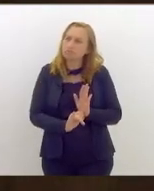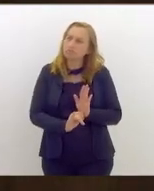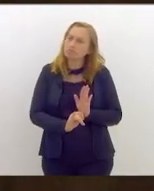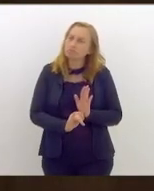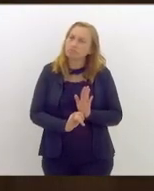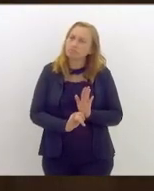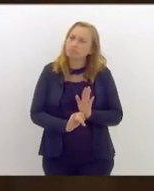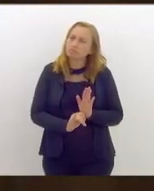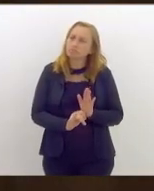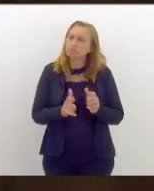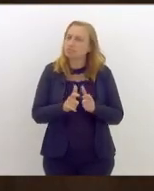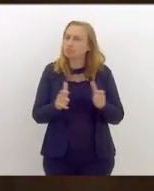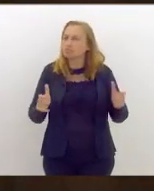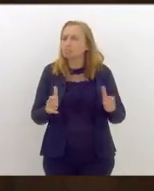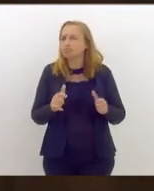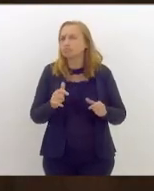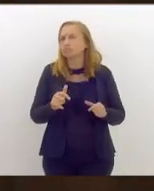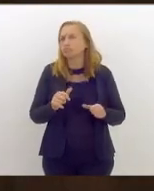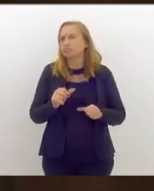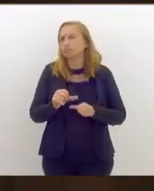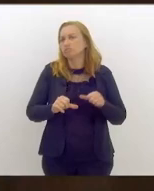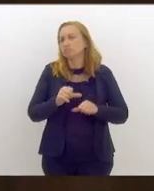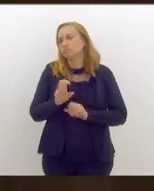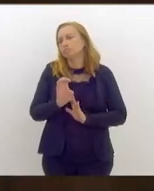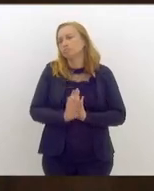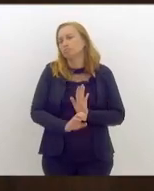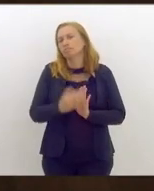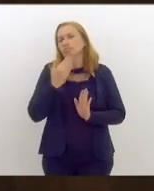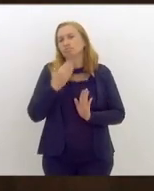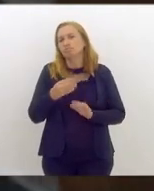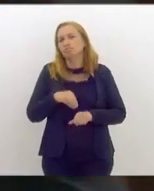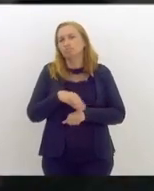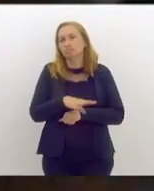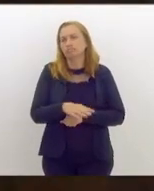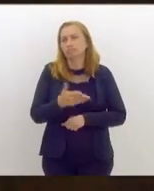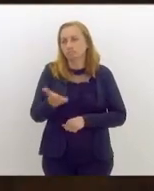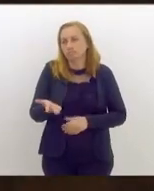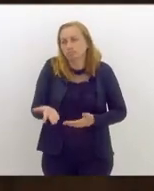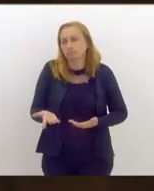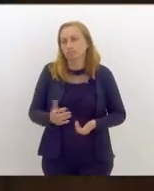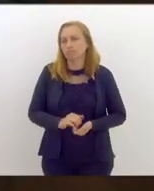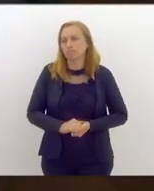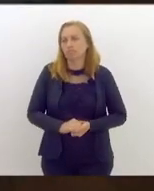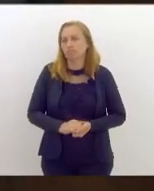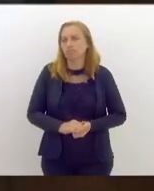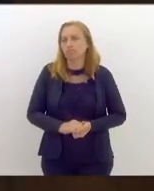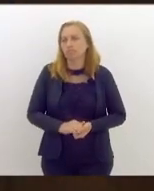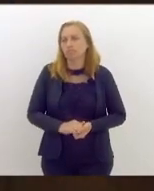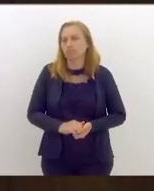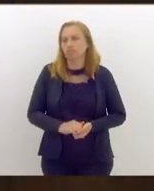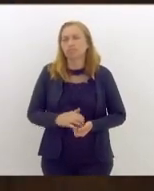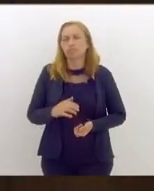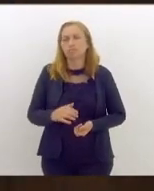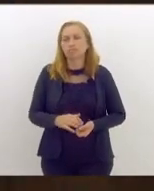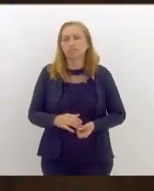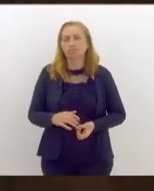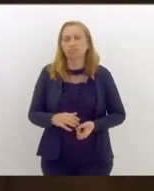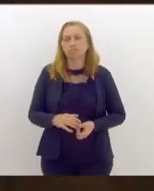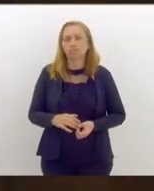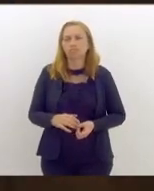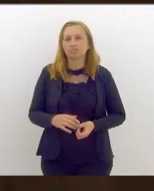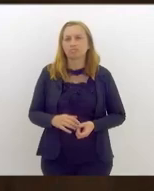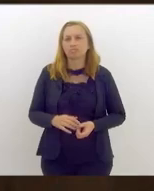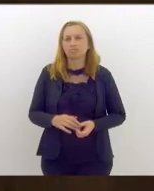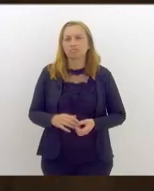é uma grande emenda modificativa que ele tá fazendo e tá pedindo destaque é isso por isso Será que o Renato relatório